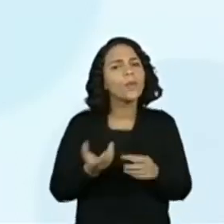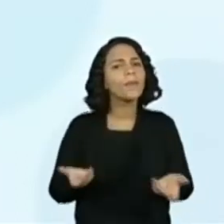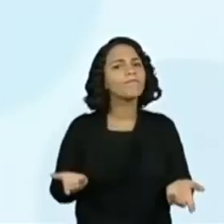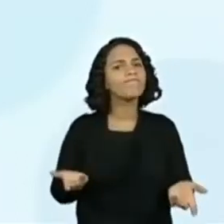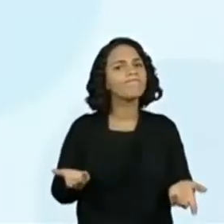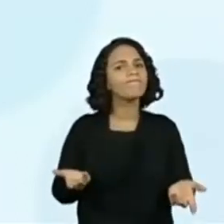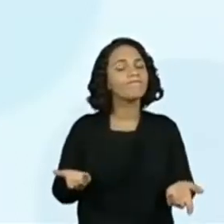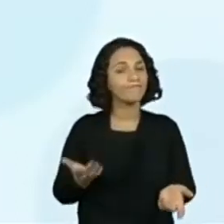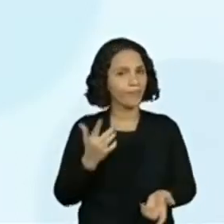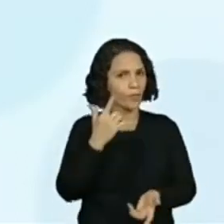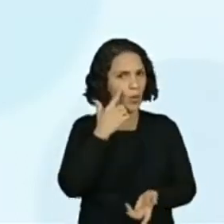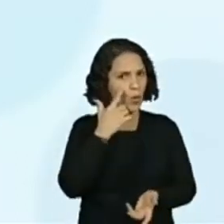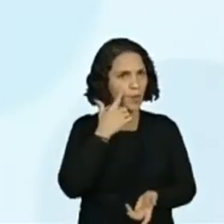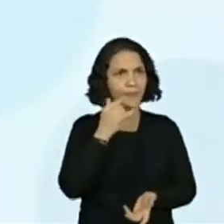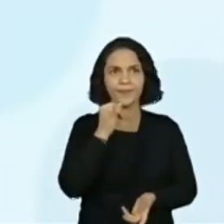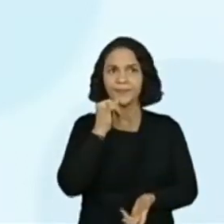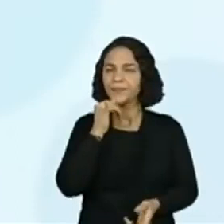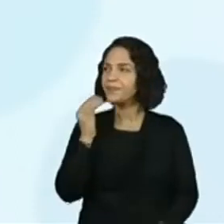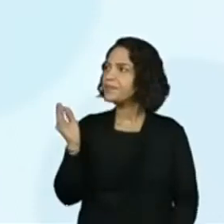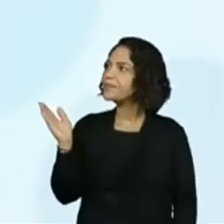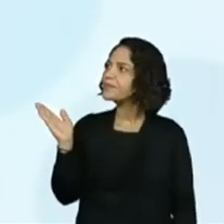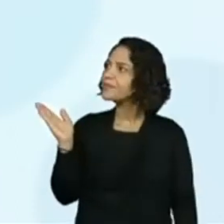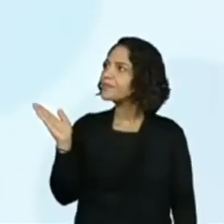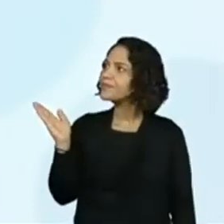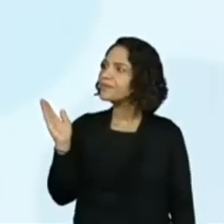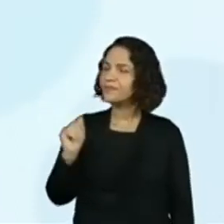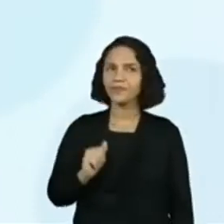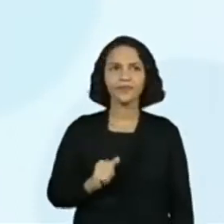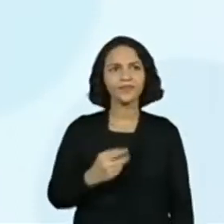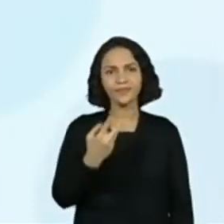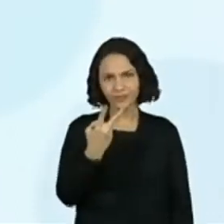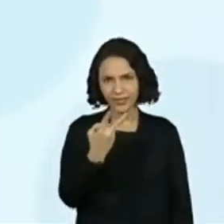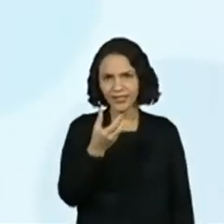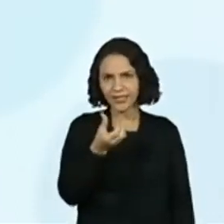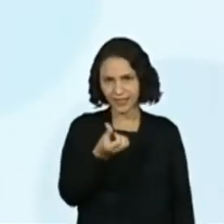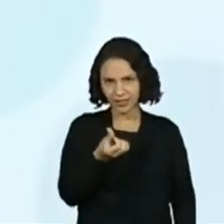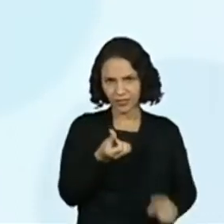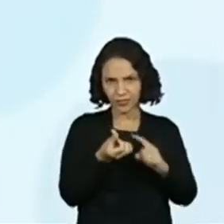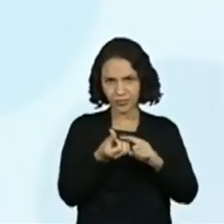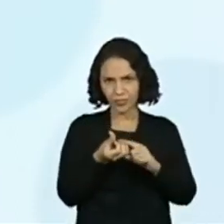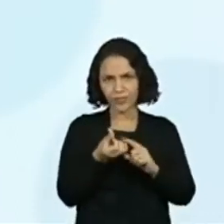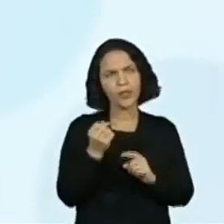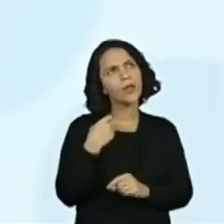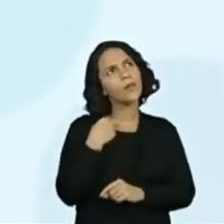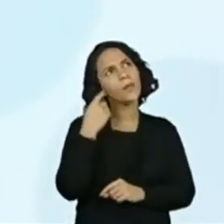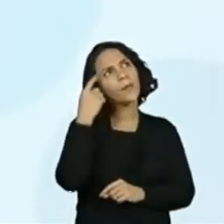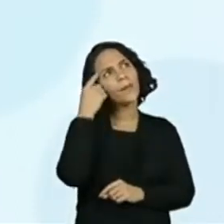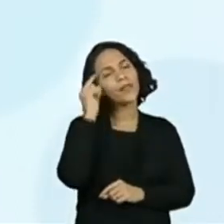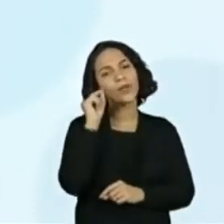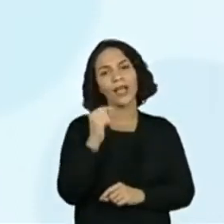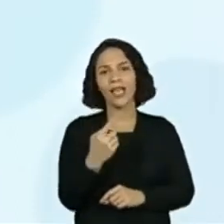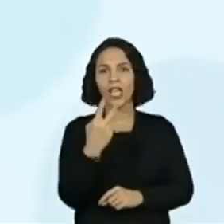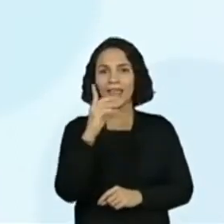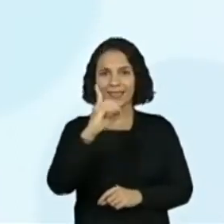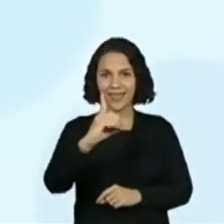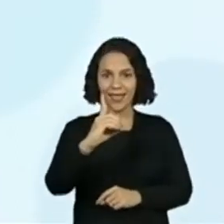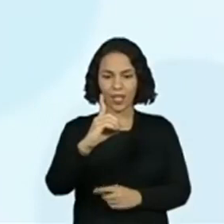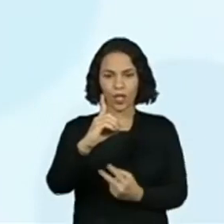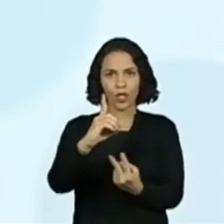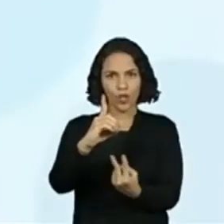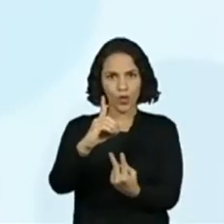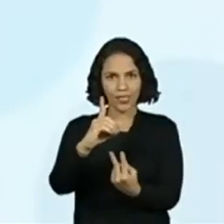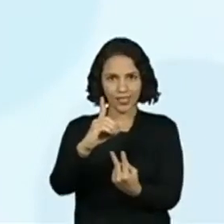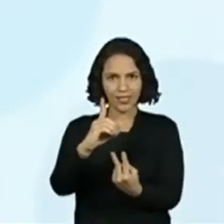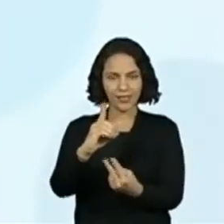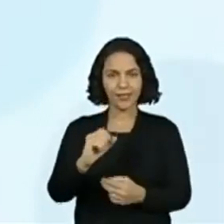fazer? Eu posso pensar que o 26 é a soma do 20, que são as duas dezenas, mais o 6, não é,